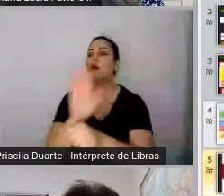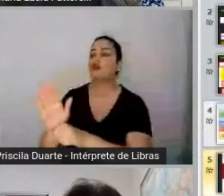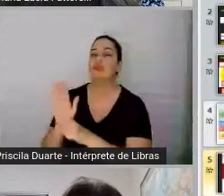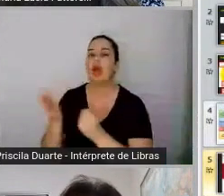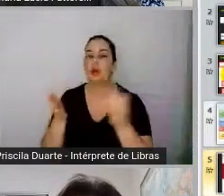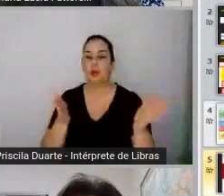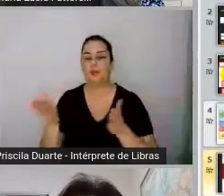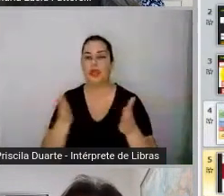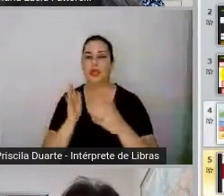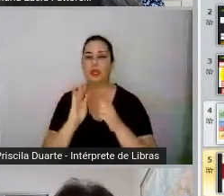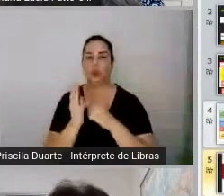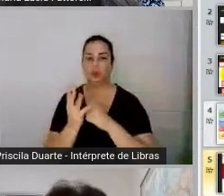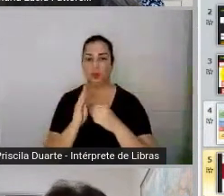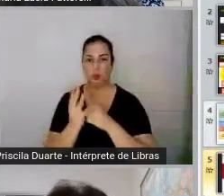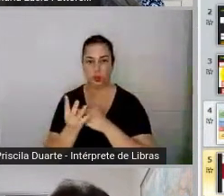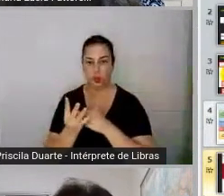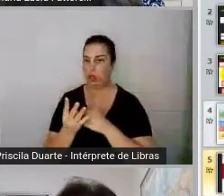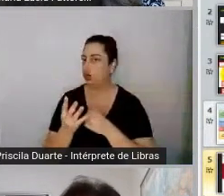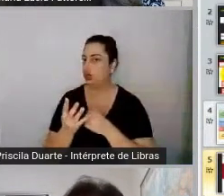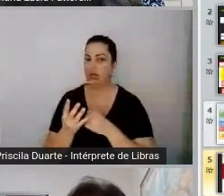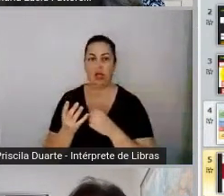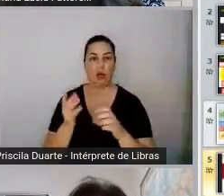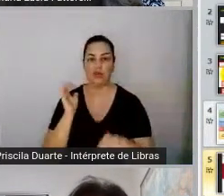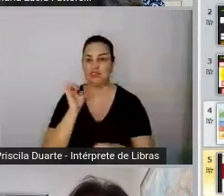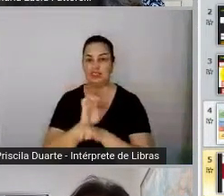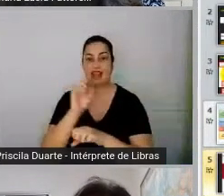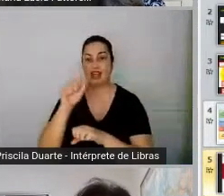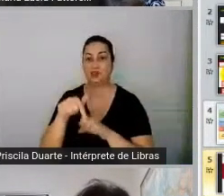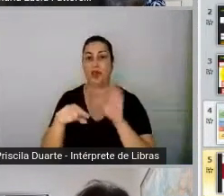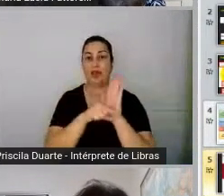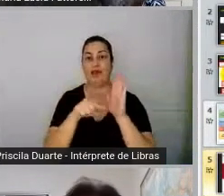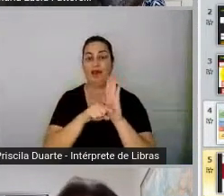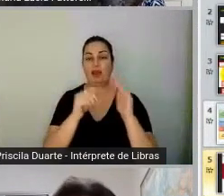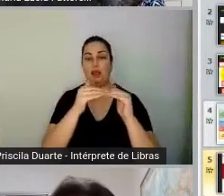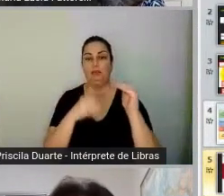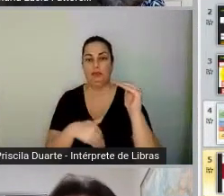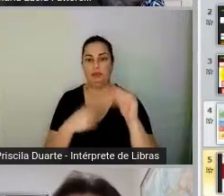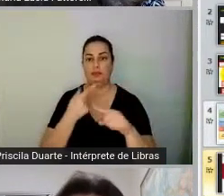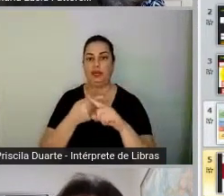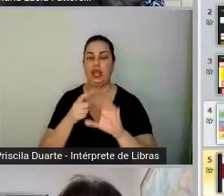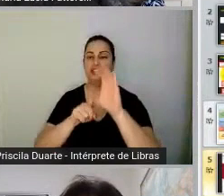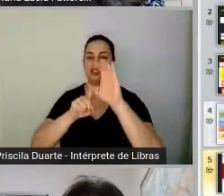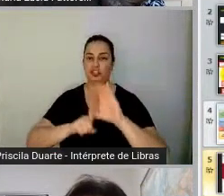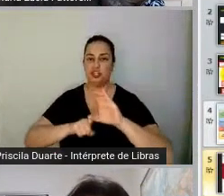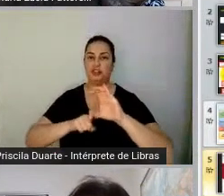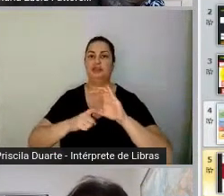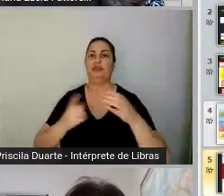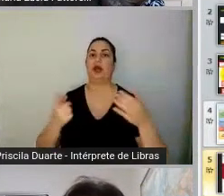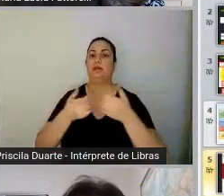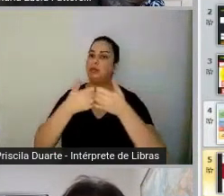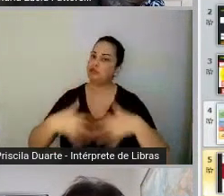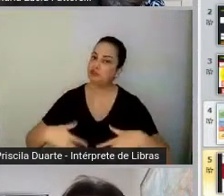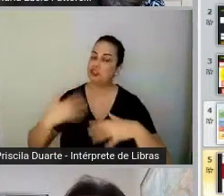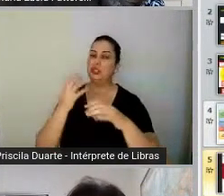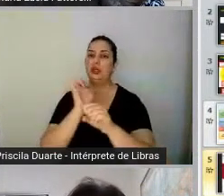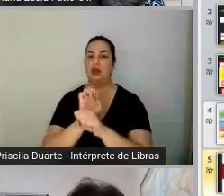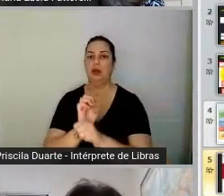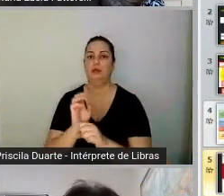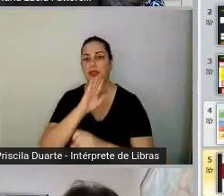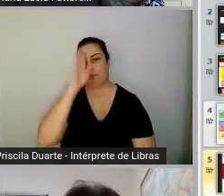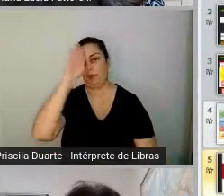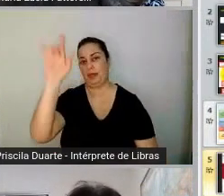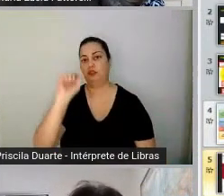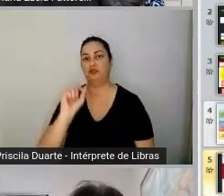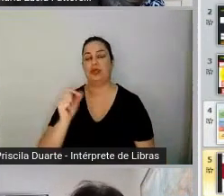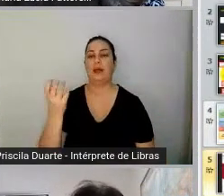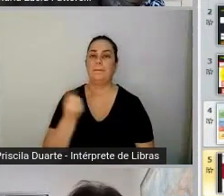Estado é deficitário e a dívida tem financiado o Estado, inclusive a previdência pessoal, né? Esse é